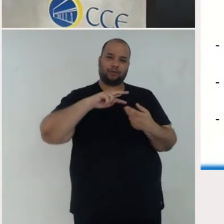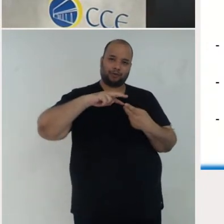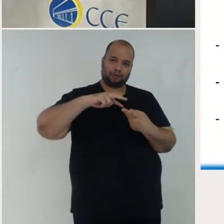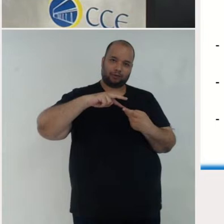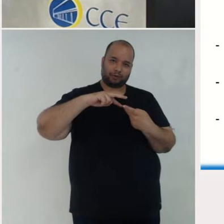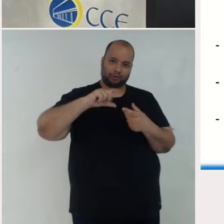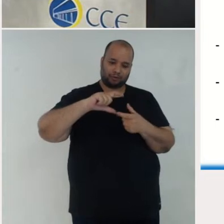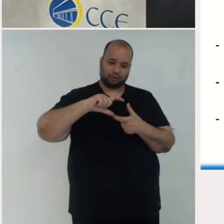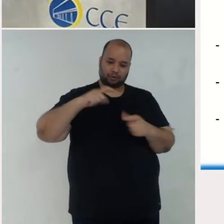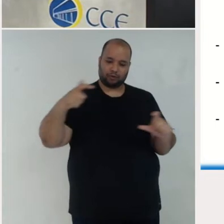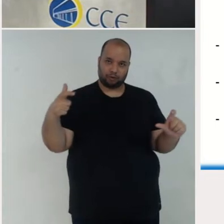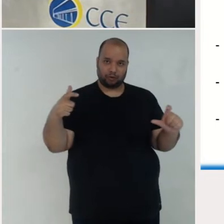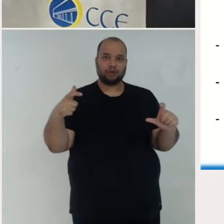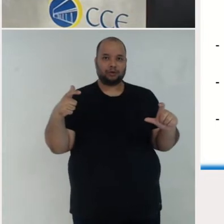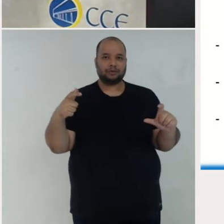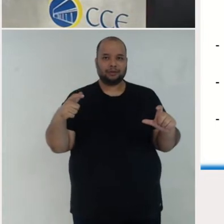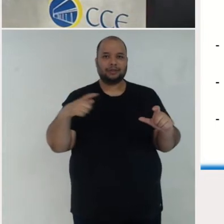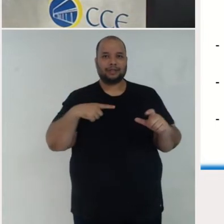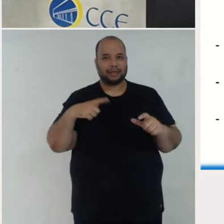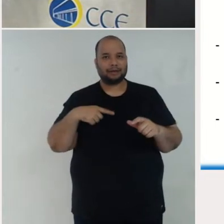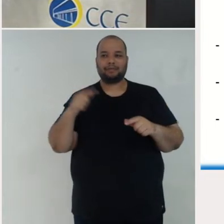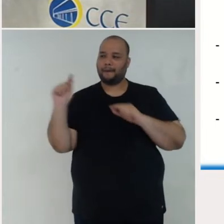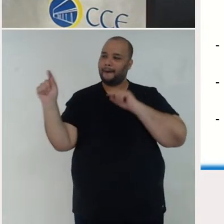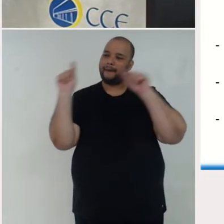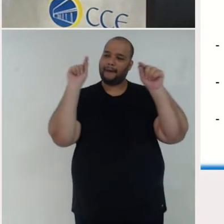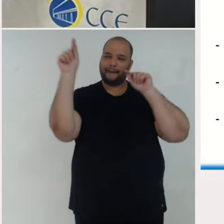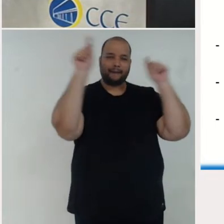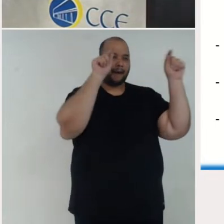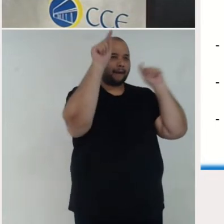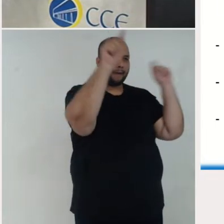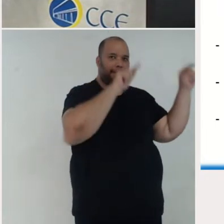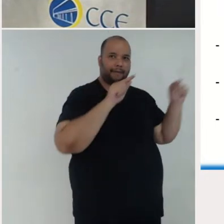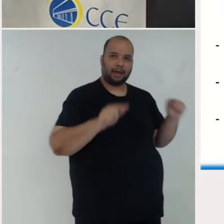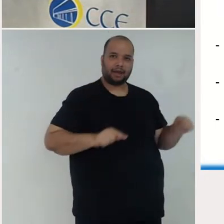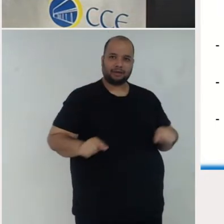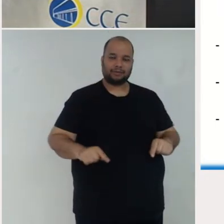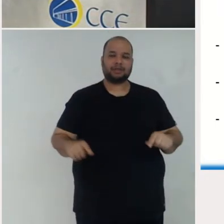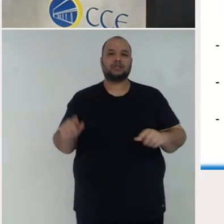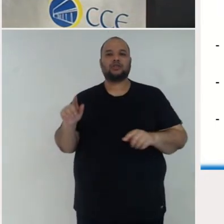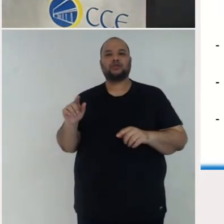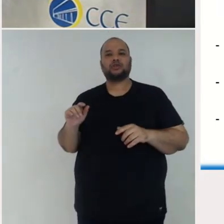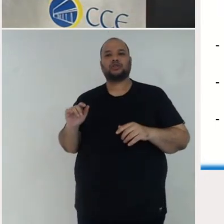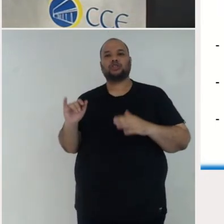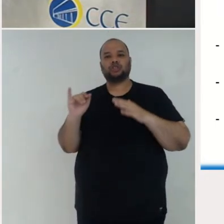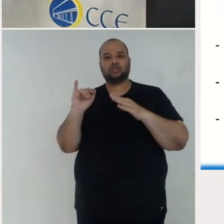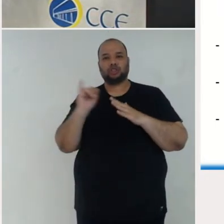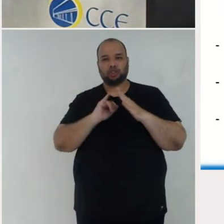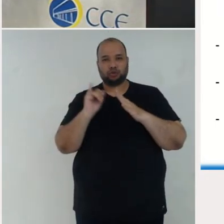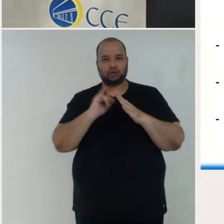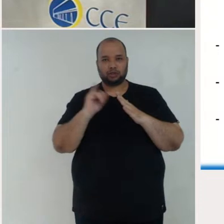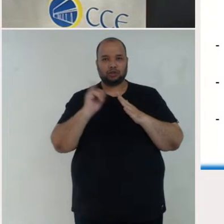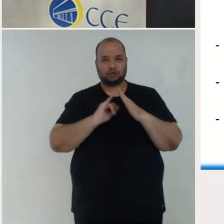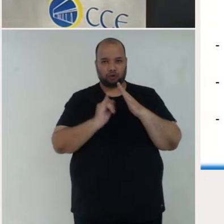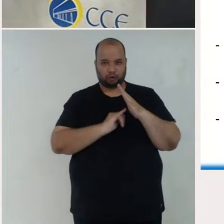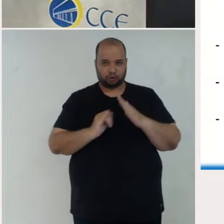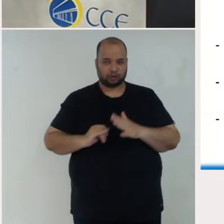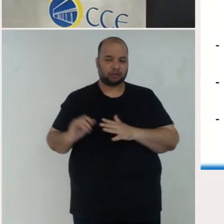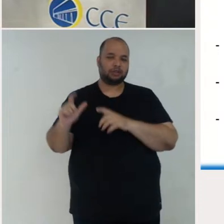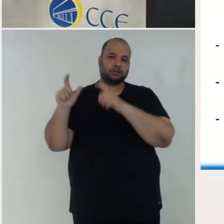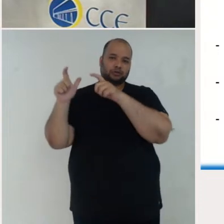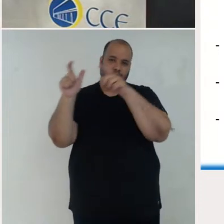um núcleo grande, somos várias instituições que compõem, e a difusão